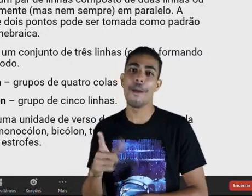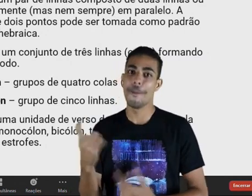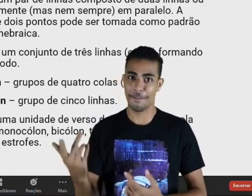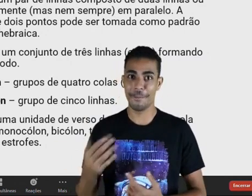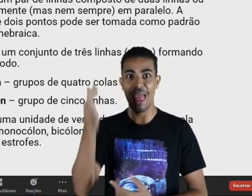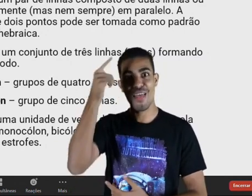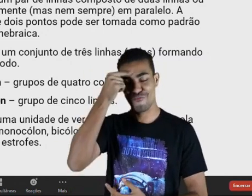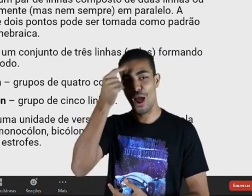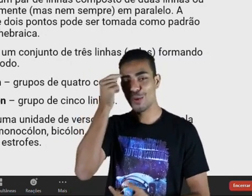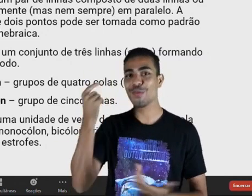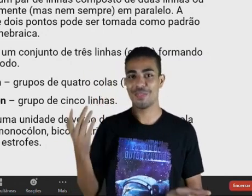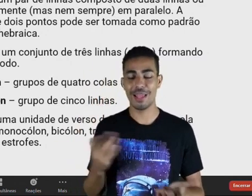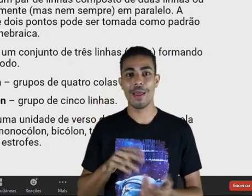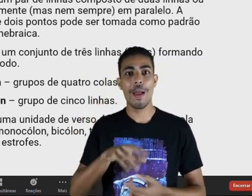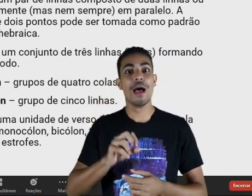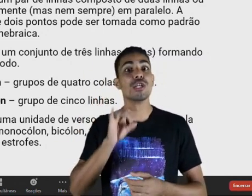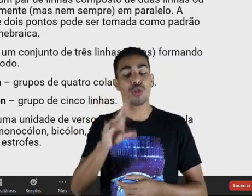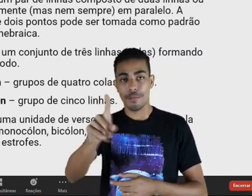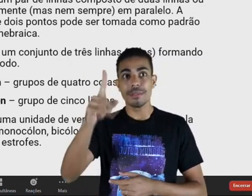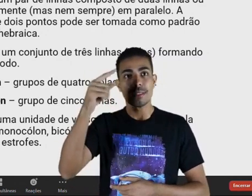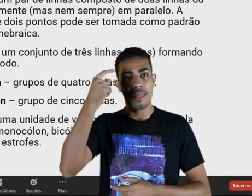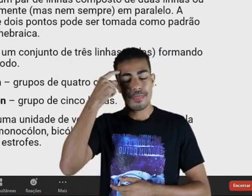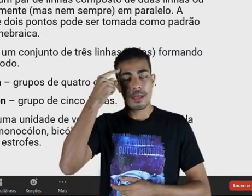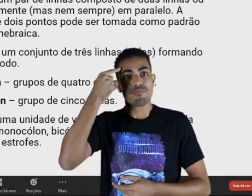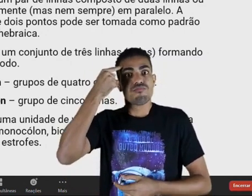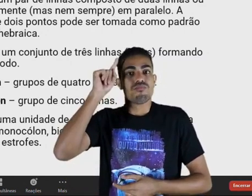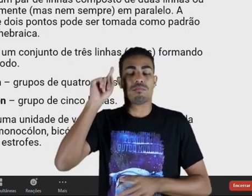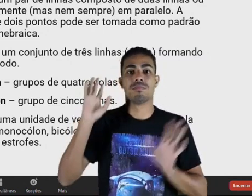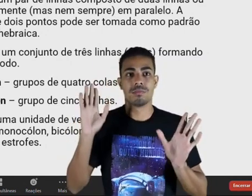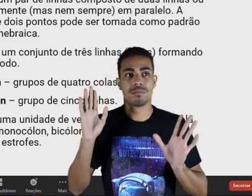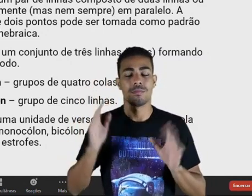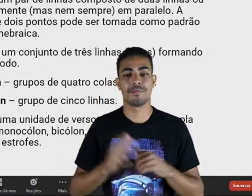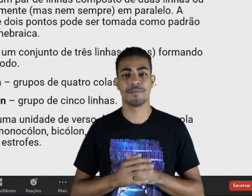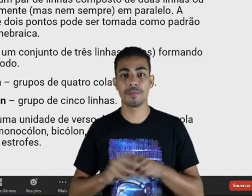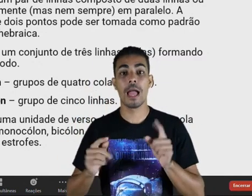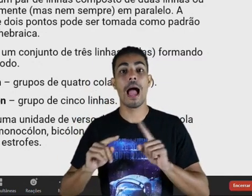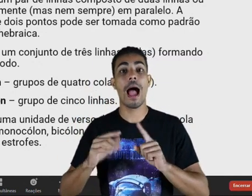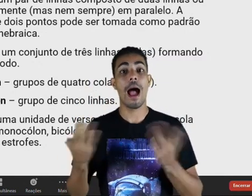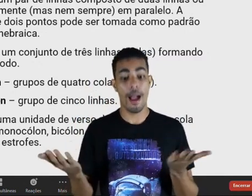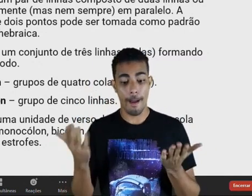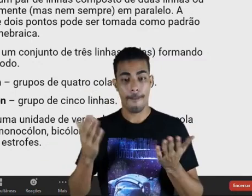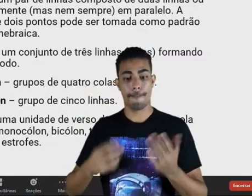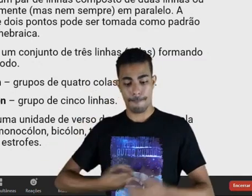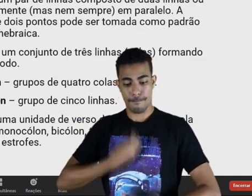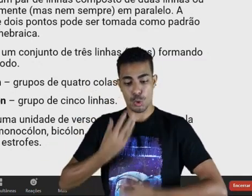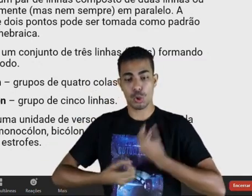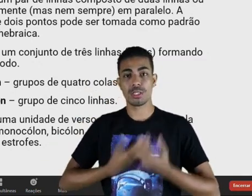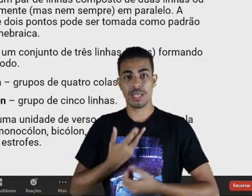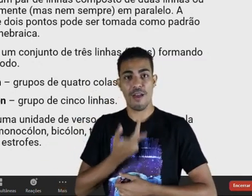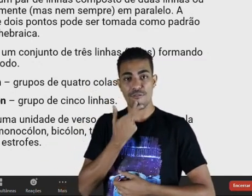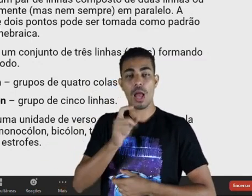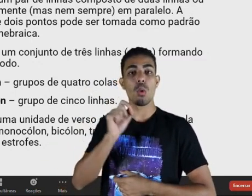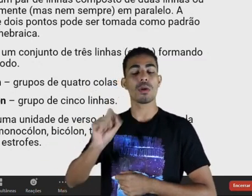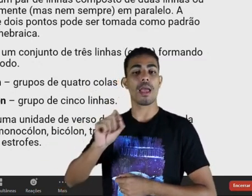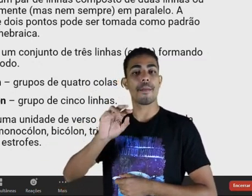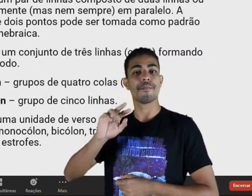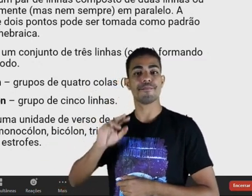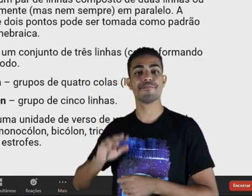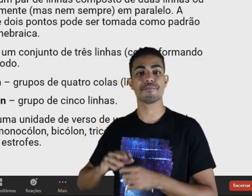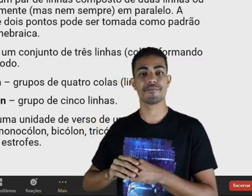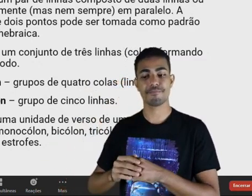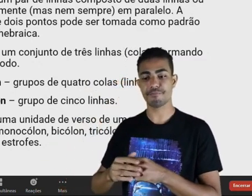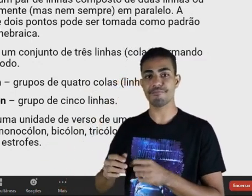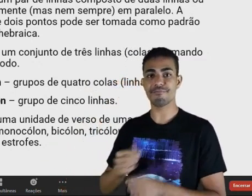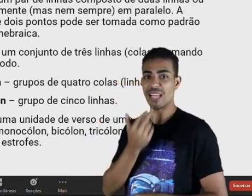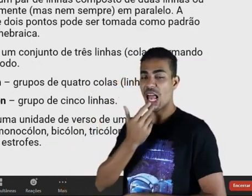alguns princípios, só para você ter uma noção. A poesia em hebraico, ela tinha um sentido diferente para nós em português. Por isso